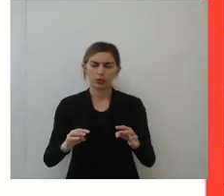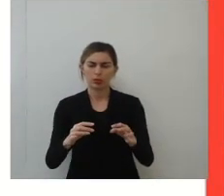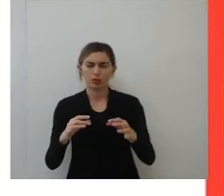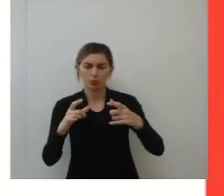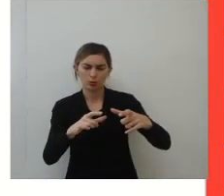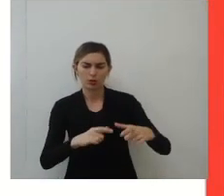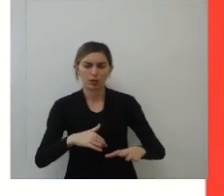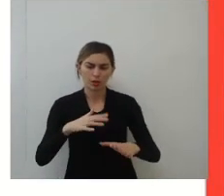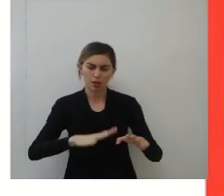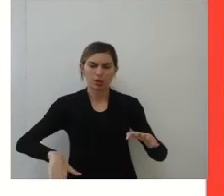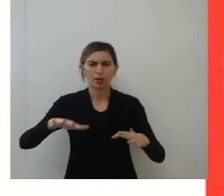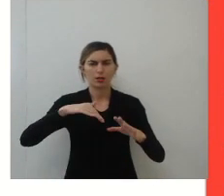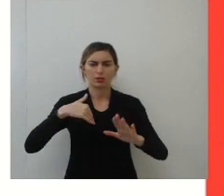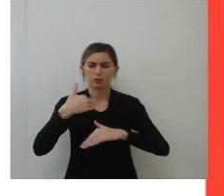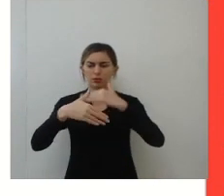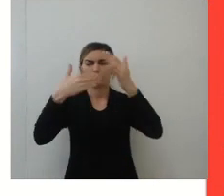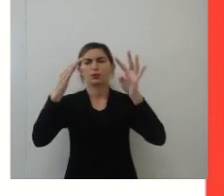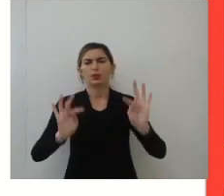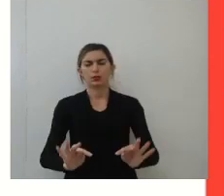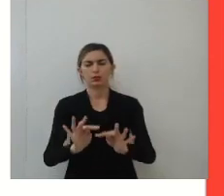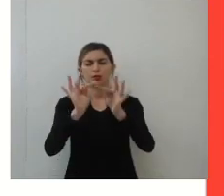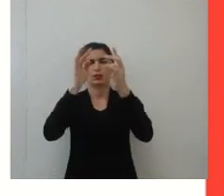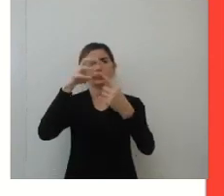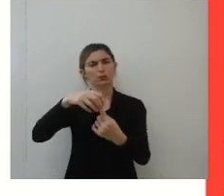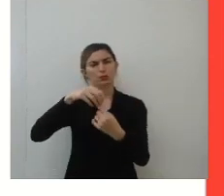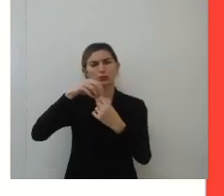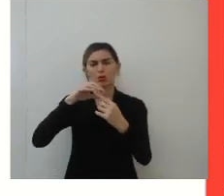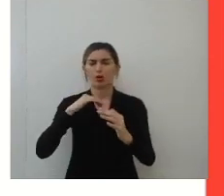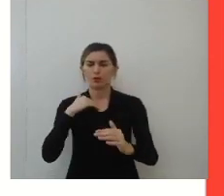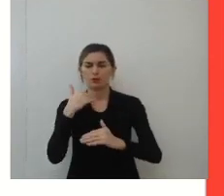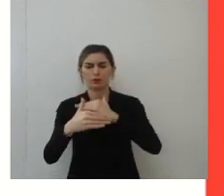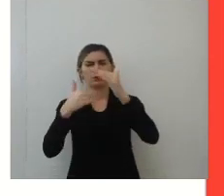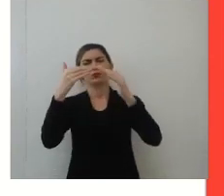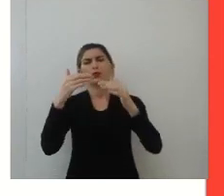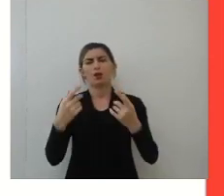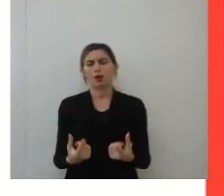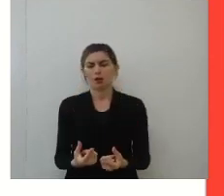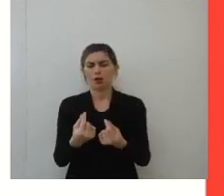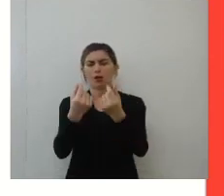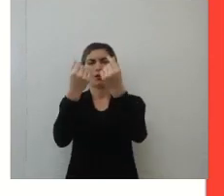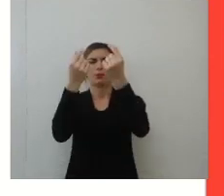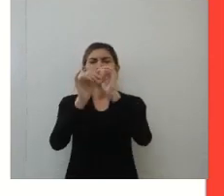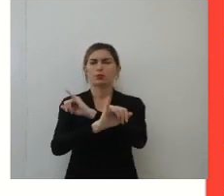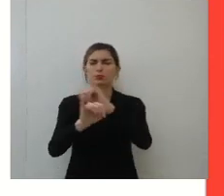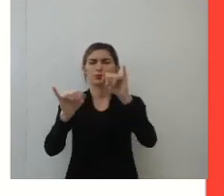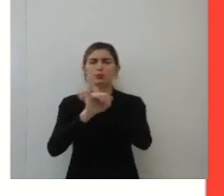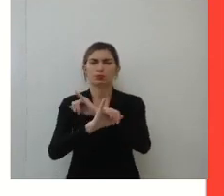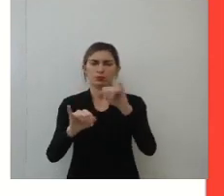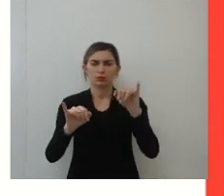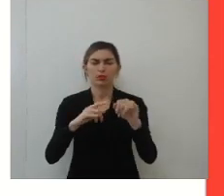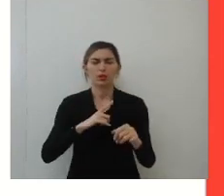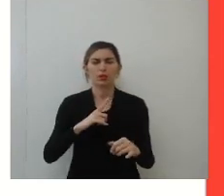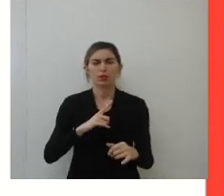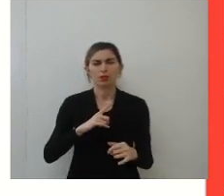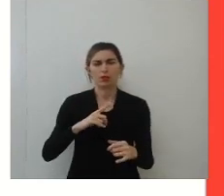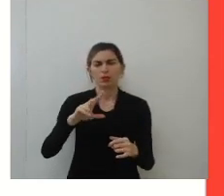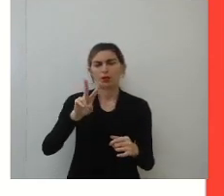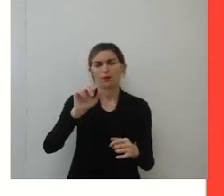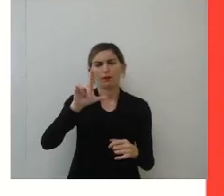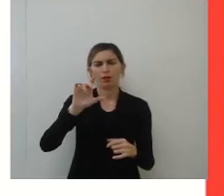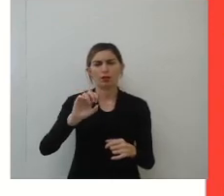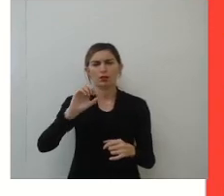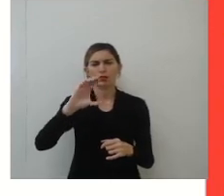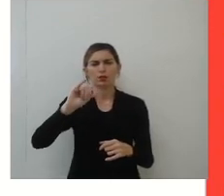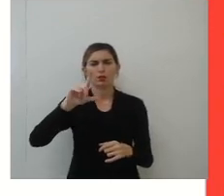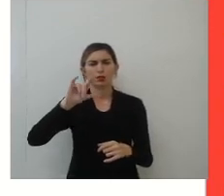tecnologia. São as áreas pioneiras, né, dos avanços do chamado capitalismo informacional. A gente tem aí o Vale do Silício,